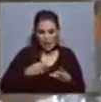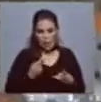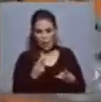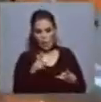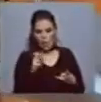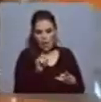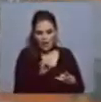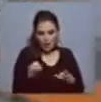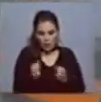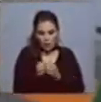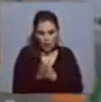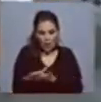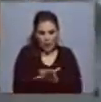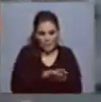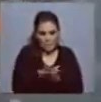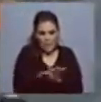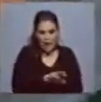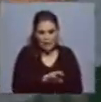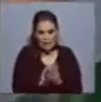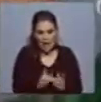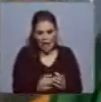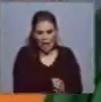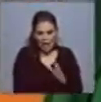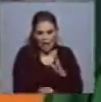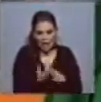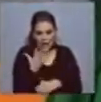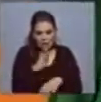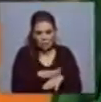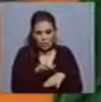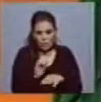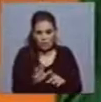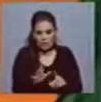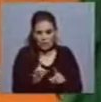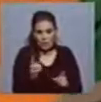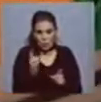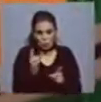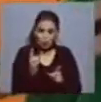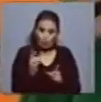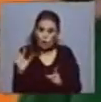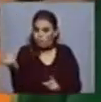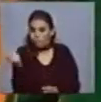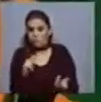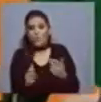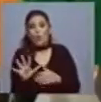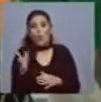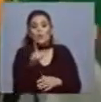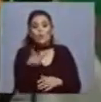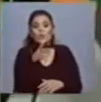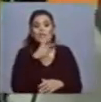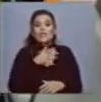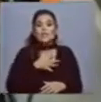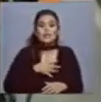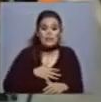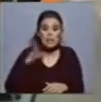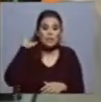de elementos que nós conhecemos e são formados precisamente neste tipo de eventos. E, portanto, quando tu disseste da astronomia multimensageira,